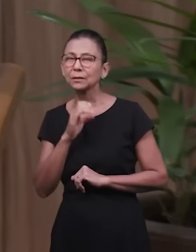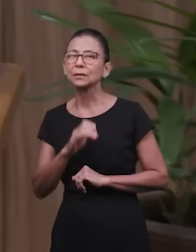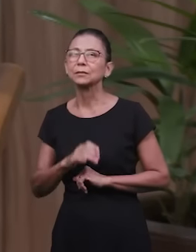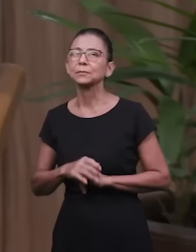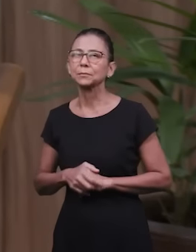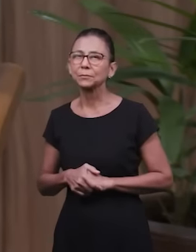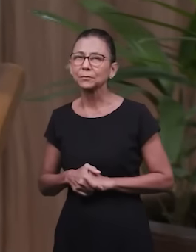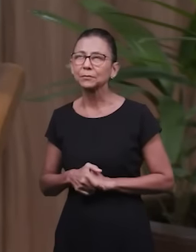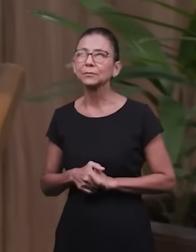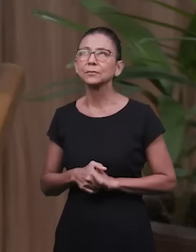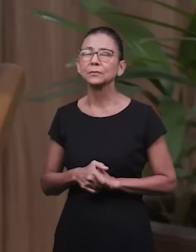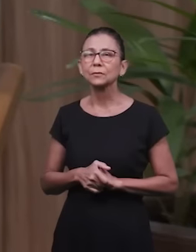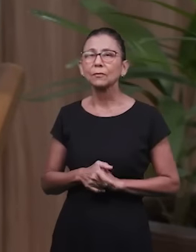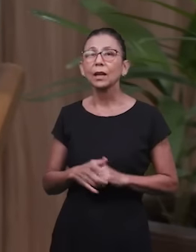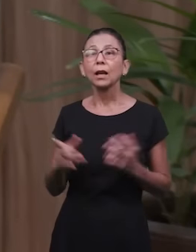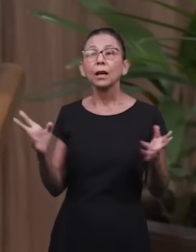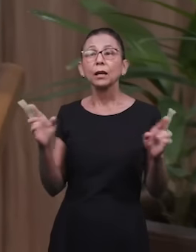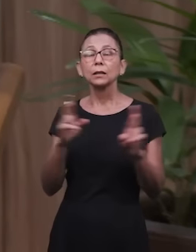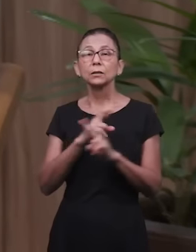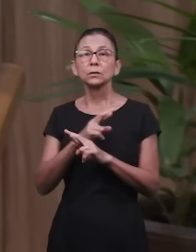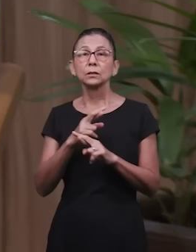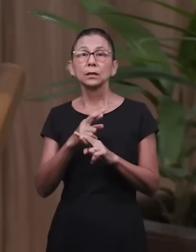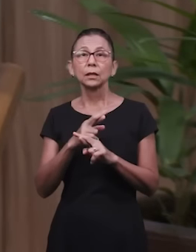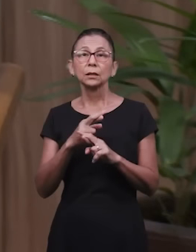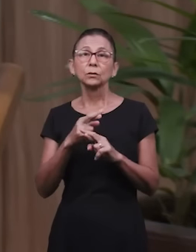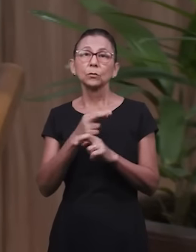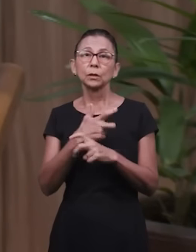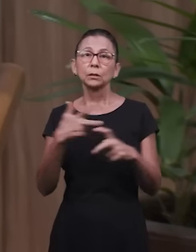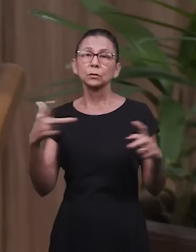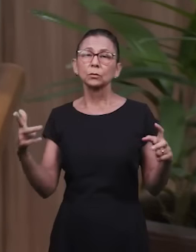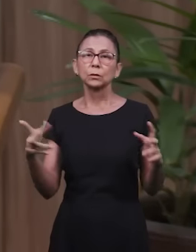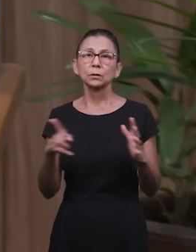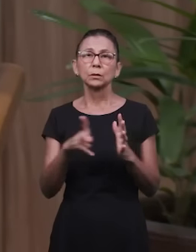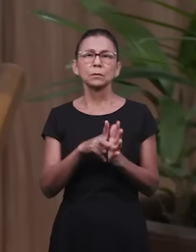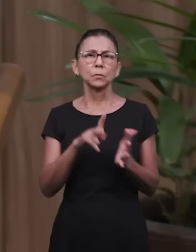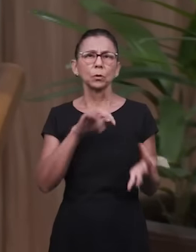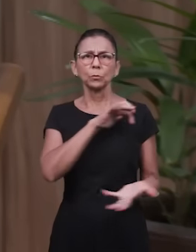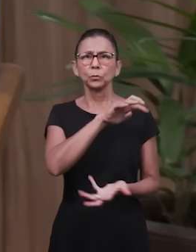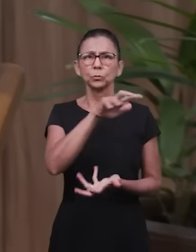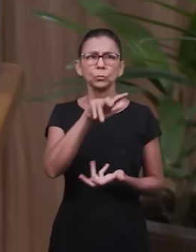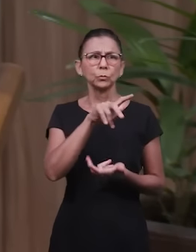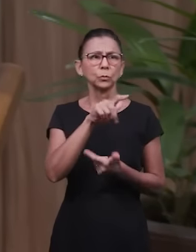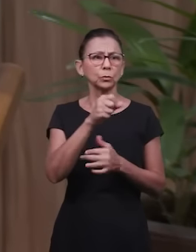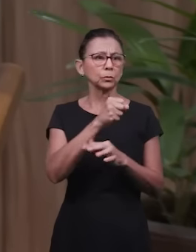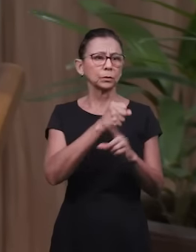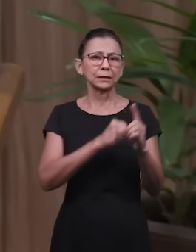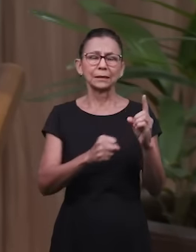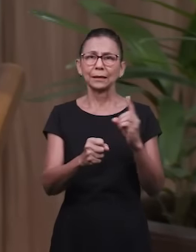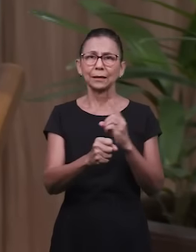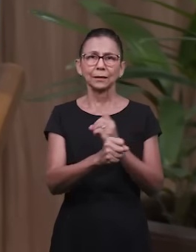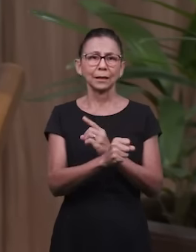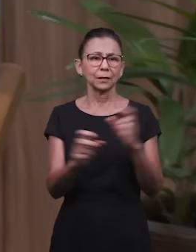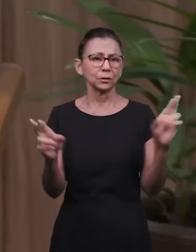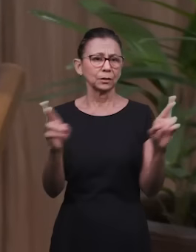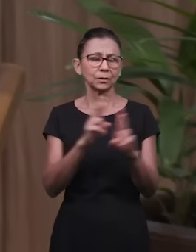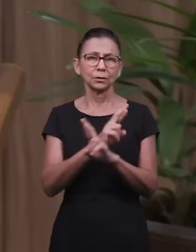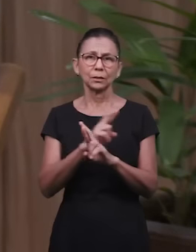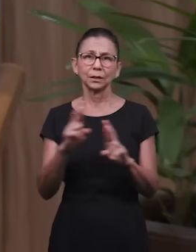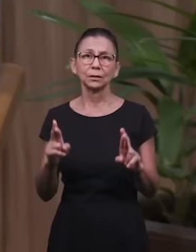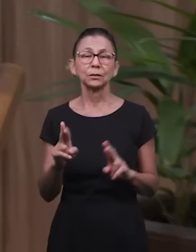esses conhecimentos novos dizem respeito a tudo que está relacionado a esta vida e a tudo que está